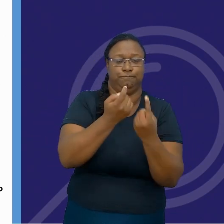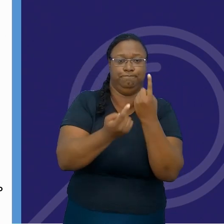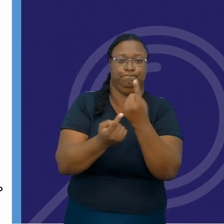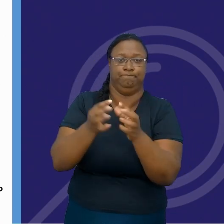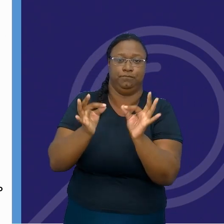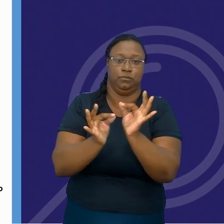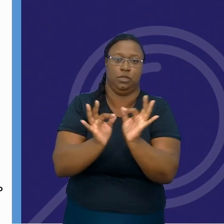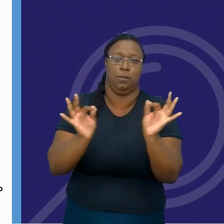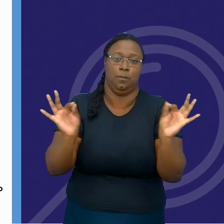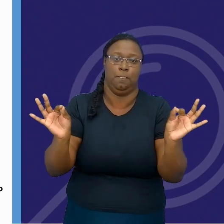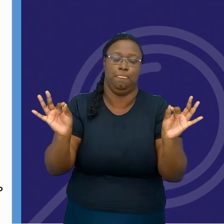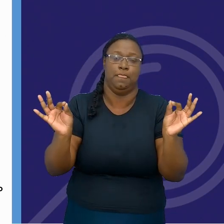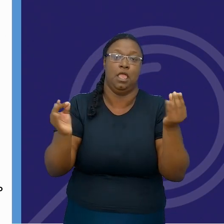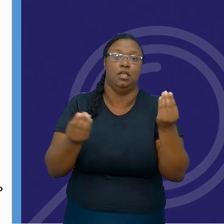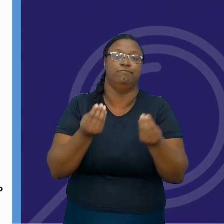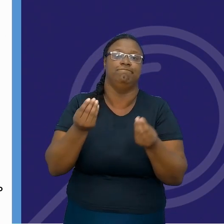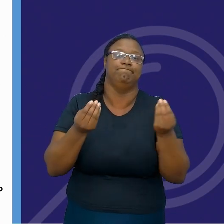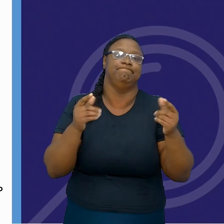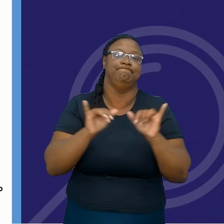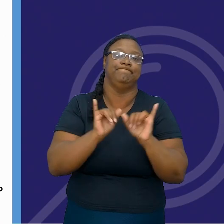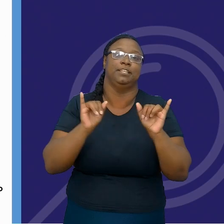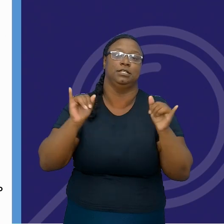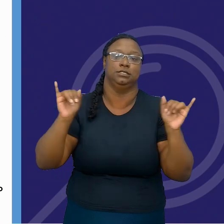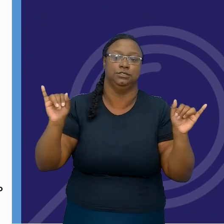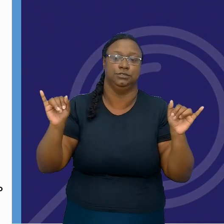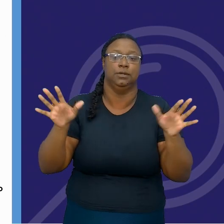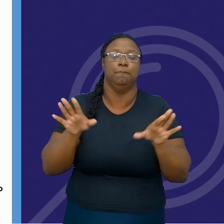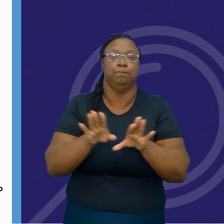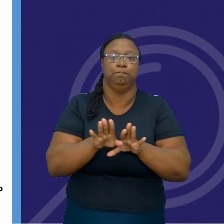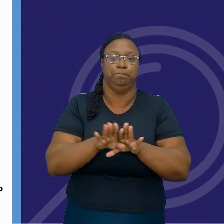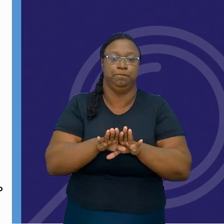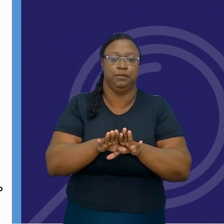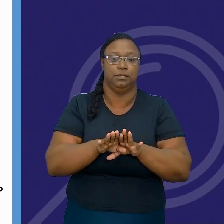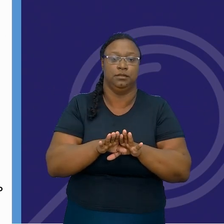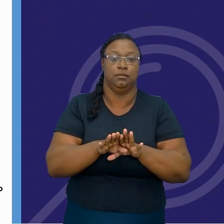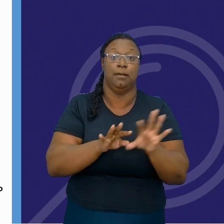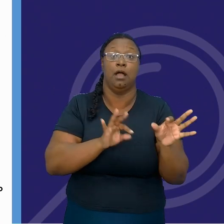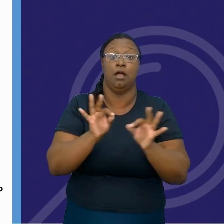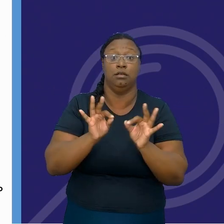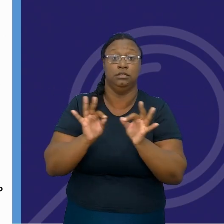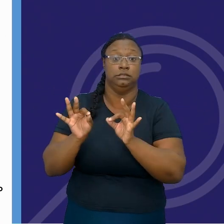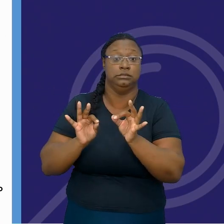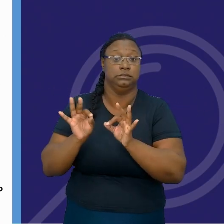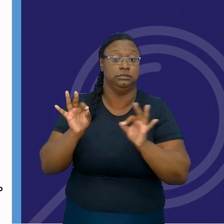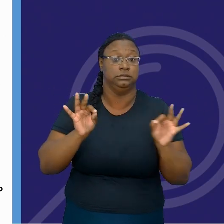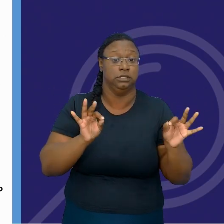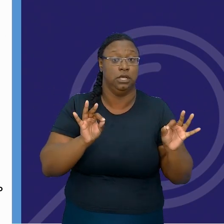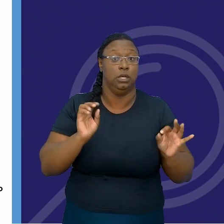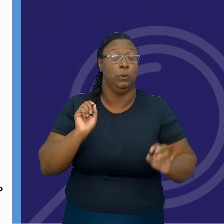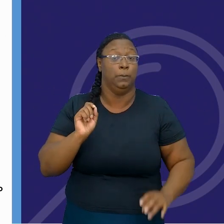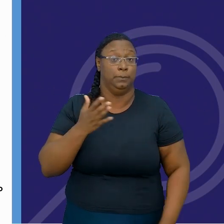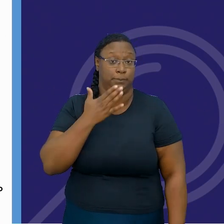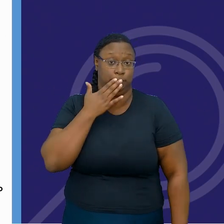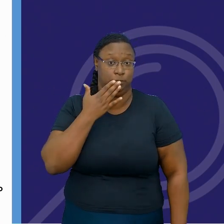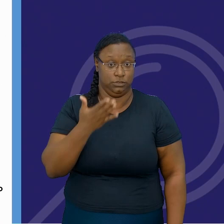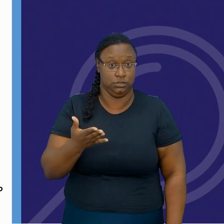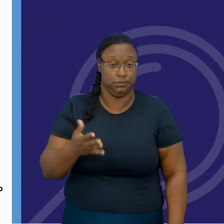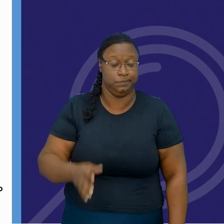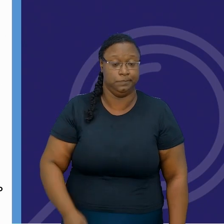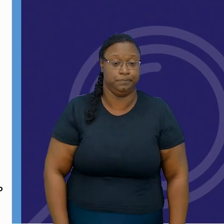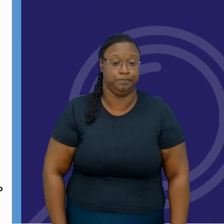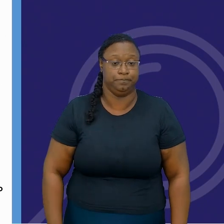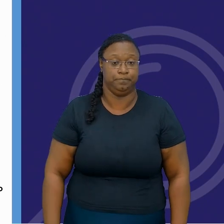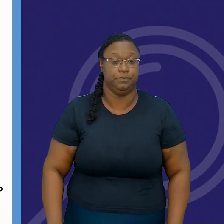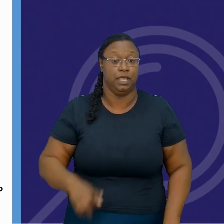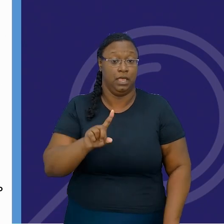produção de energia de cada uma delas. Então, essa questão a gente pode resolver ali o que ela está pedindo, né? E